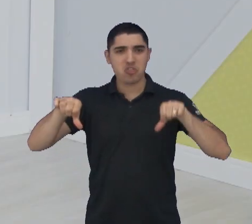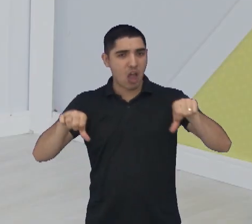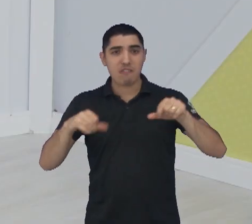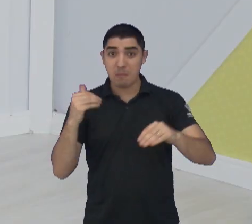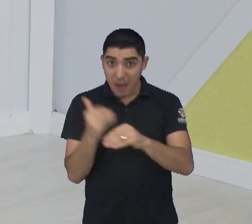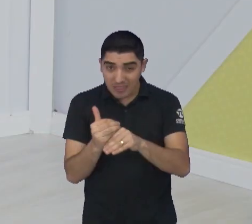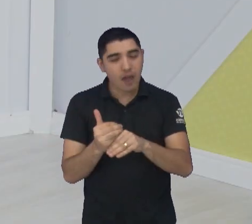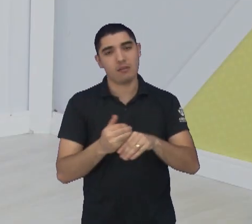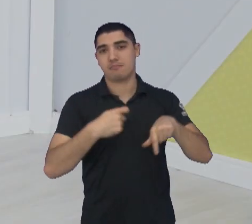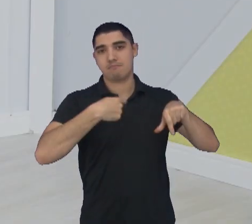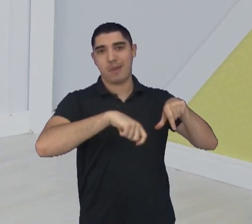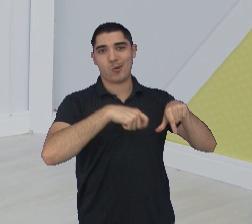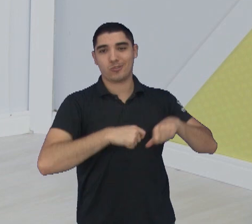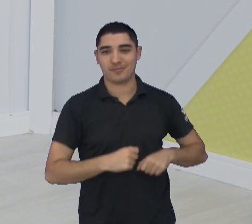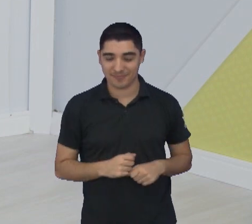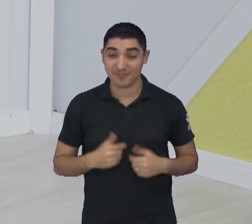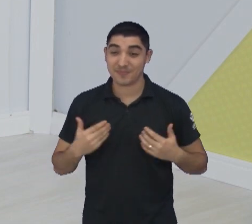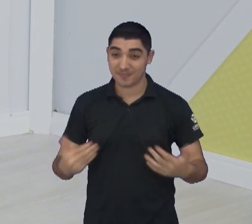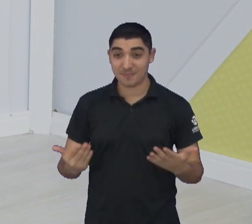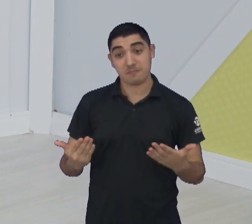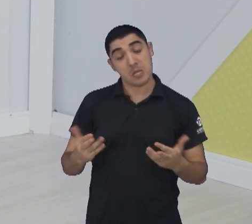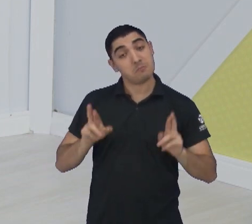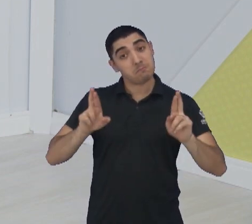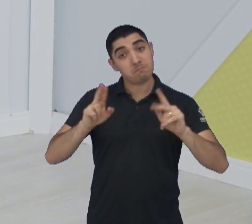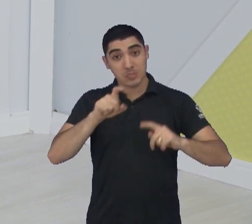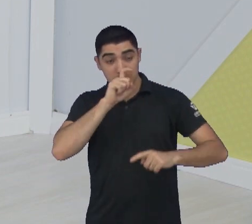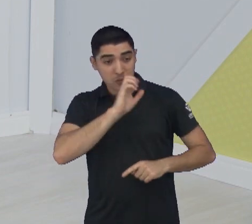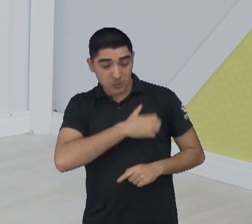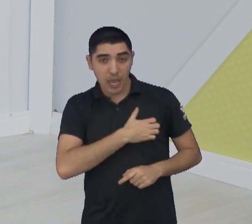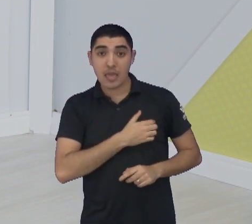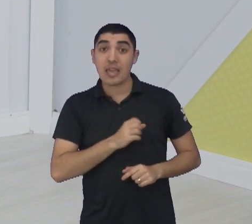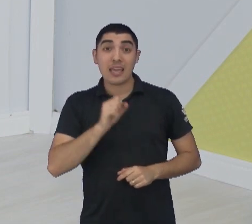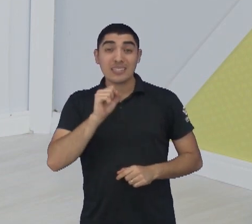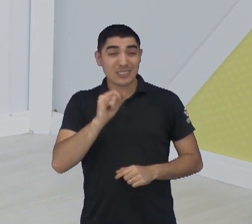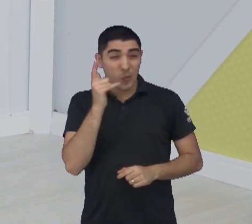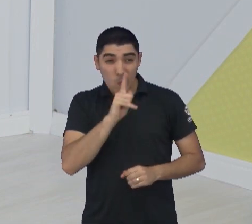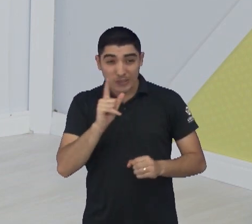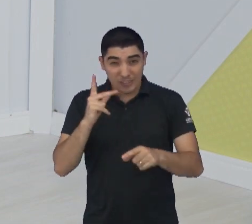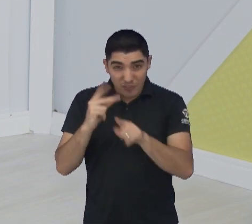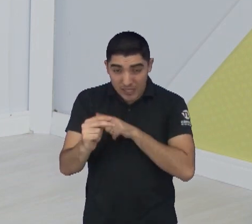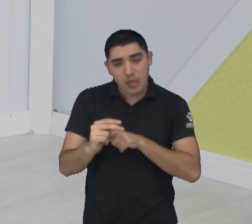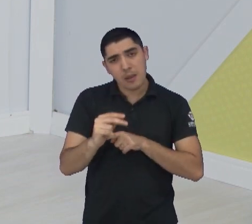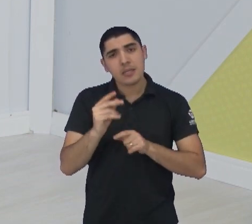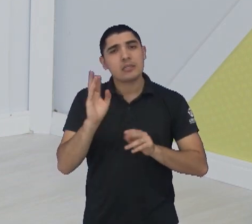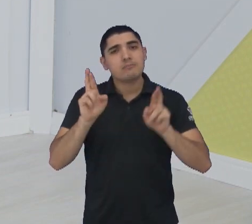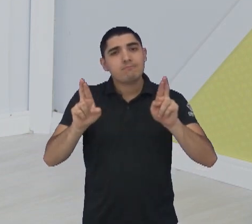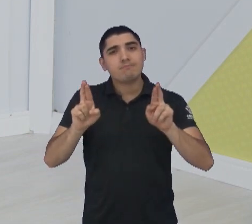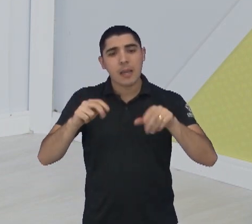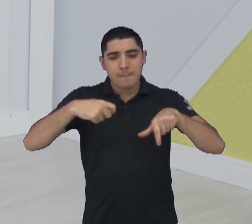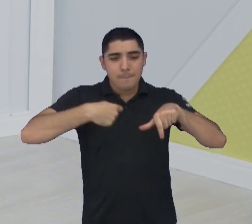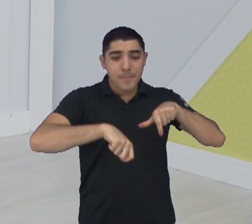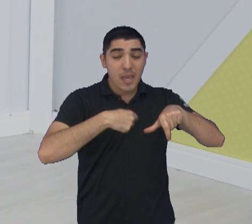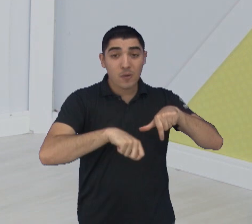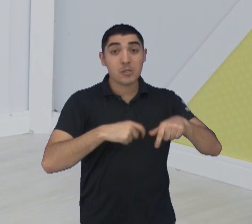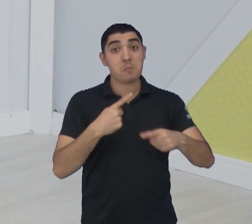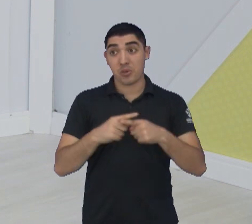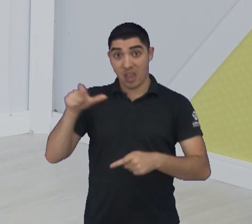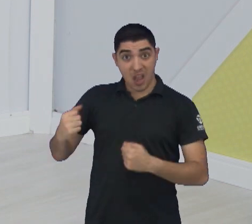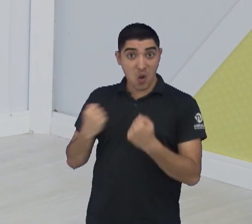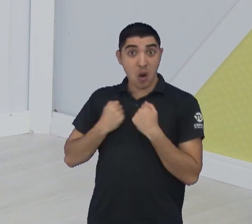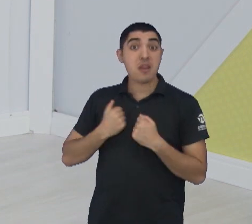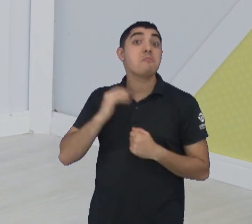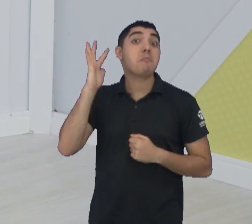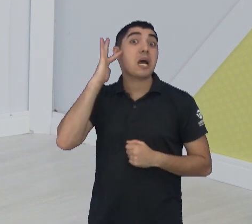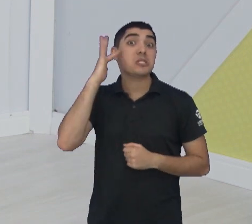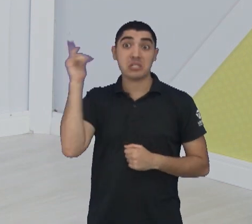bom, vamos torcer por uma vitória do São José. Se não der, um empatezinho já resolve para levar para os pênaltis. Aí pênalti, a fase que a Zani tá, de repente a